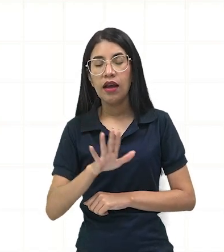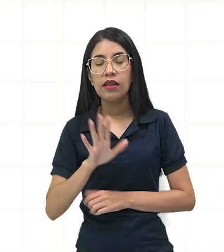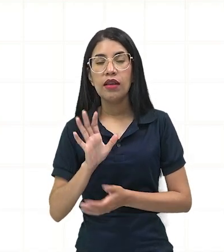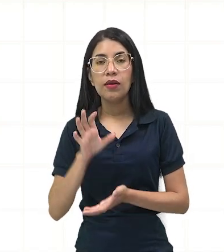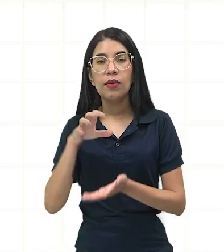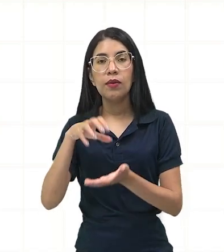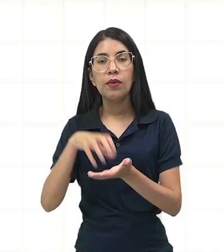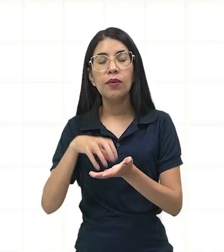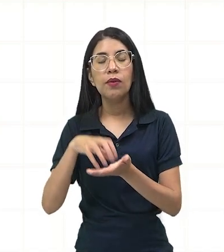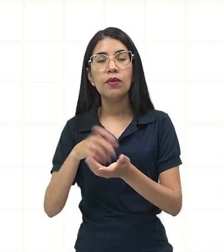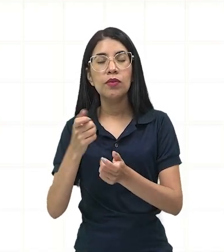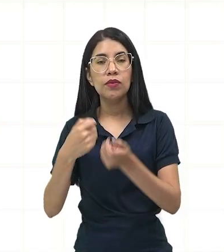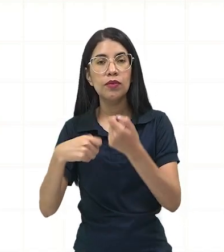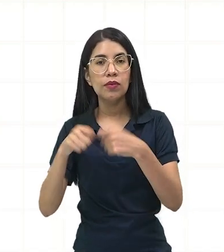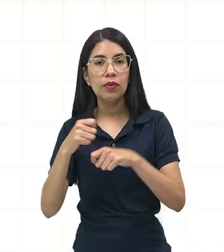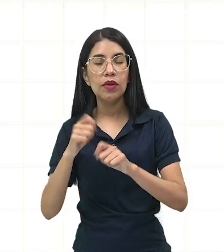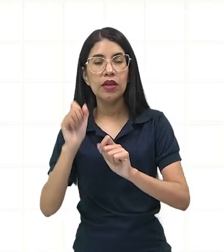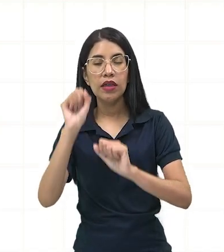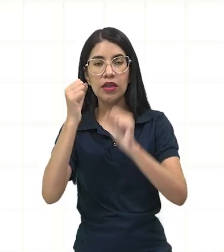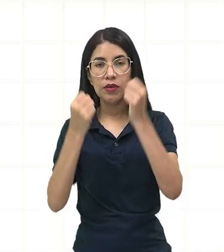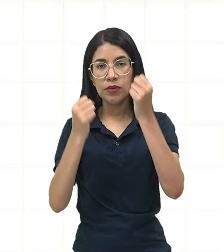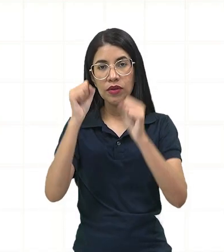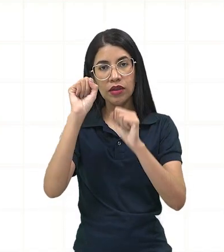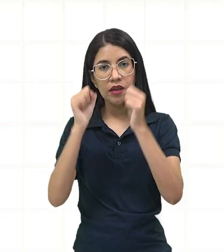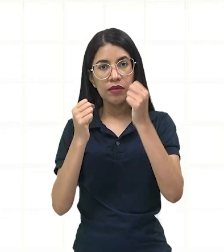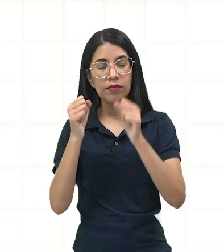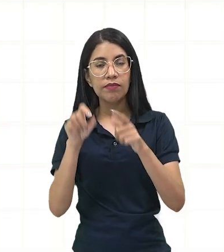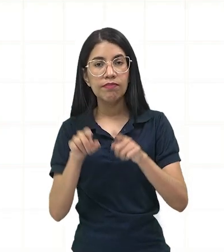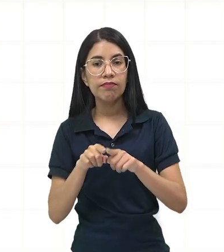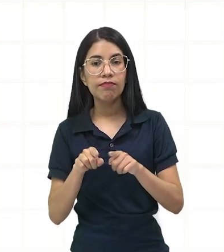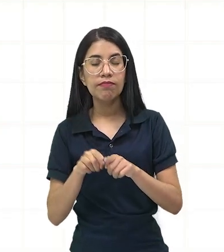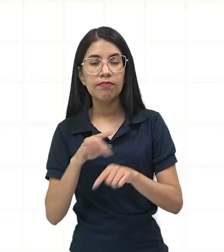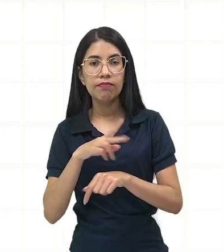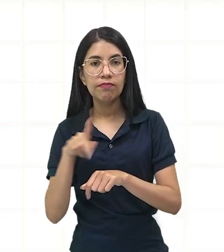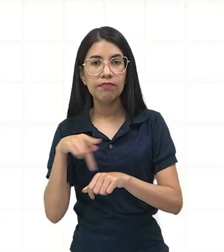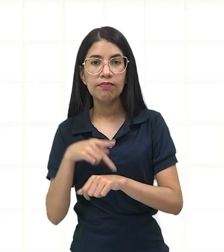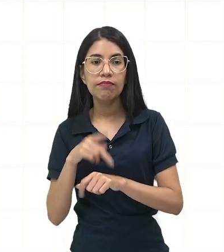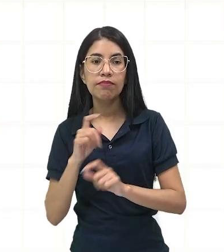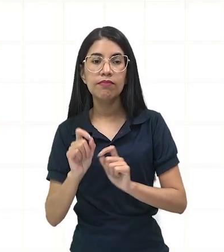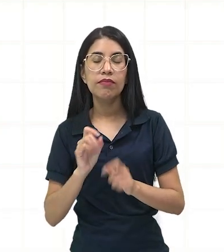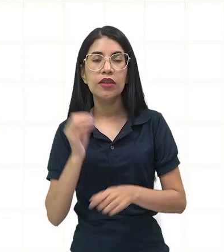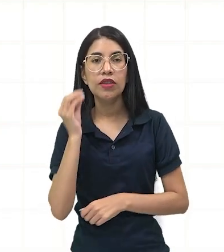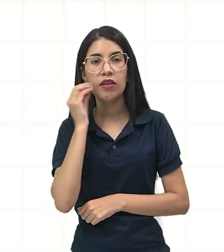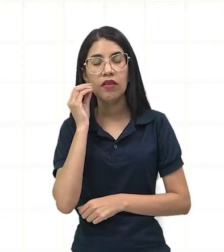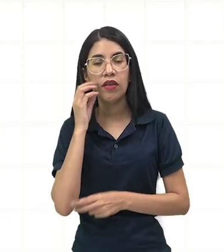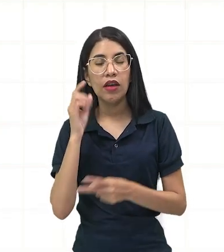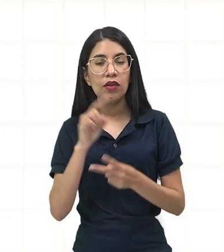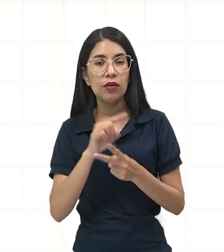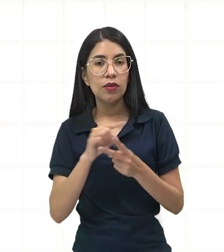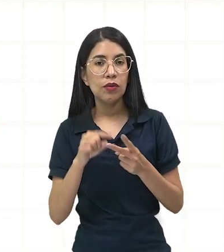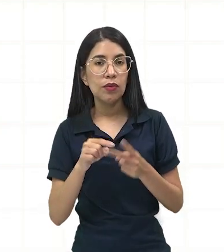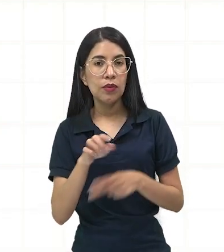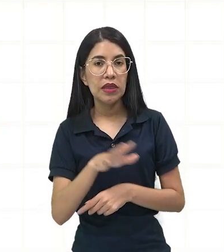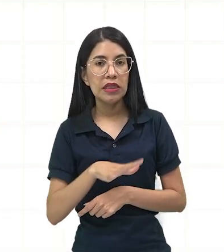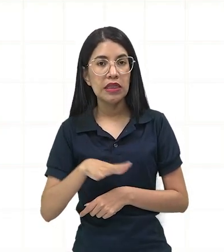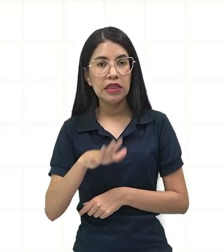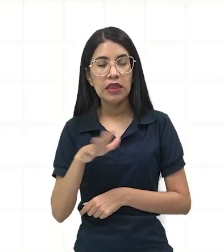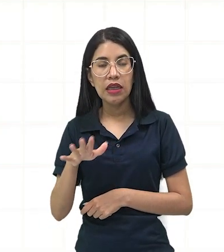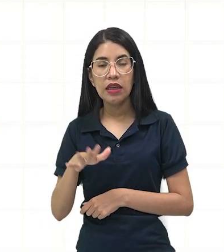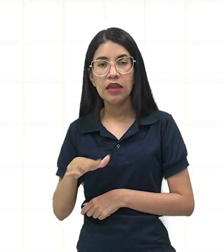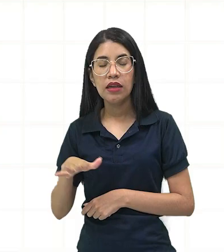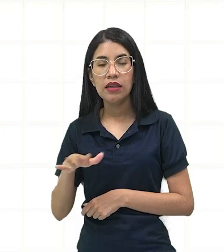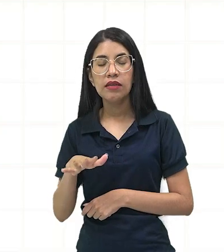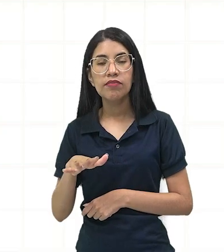e industrial do país. A gente tem aí, que a gente vai já verificar, duas regiões que são